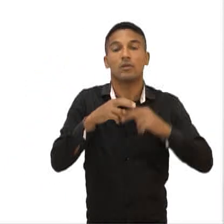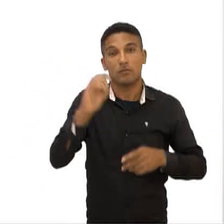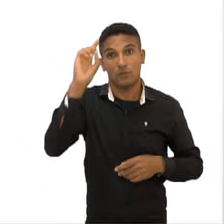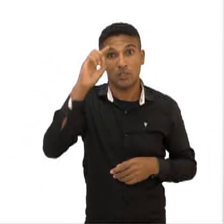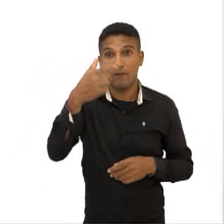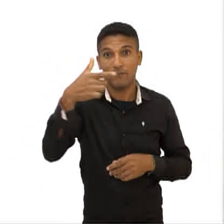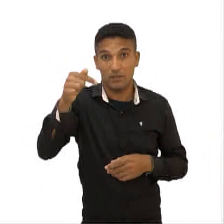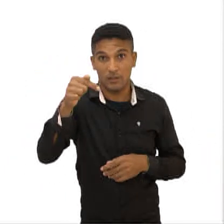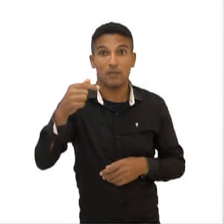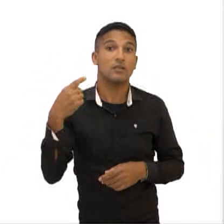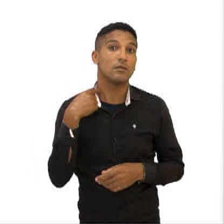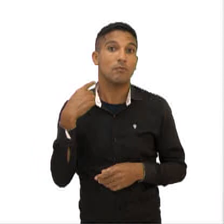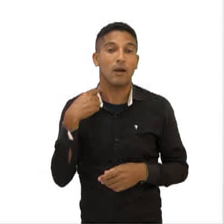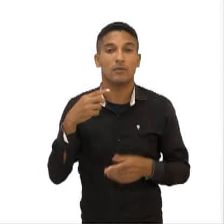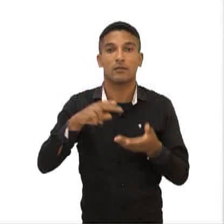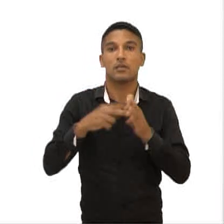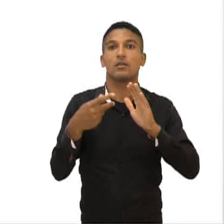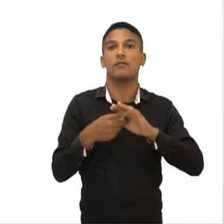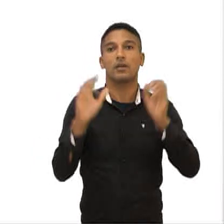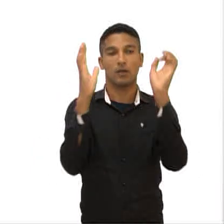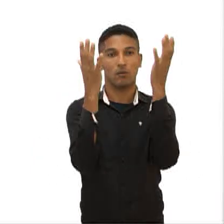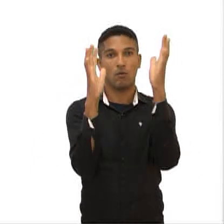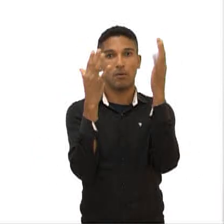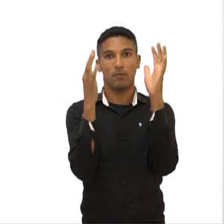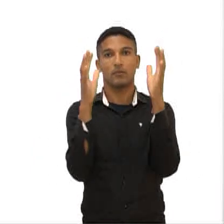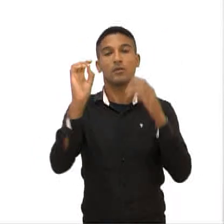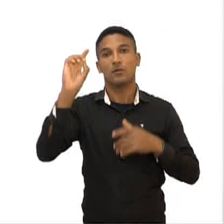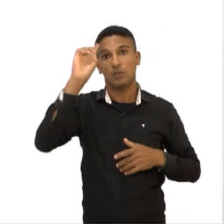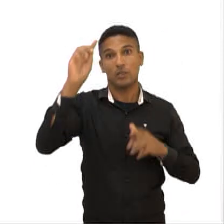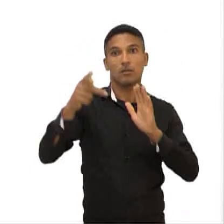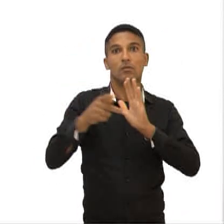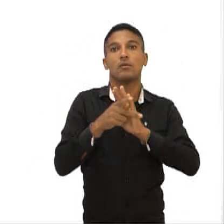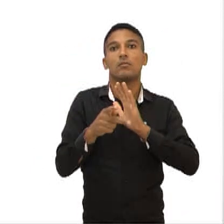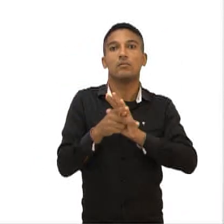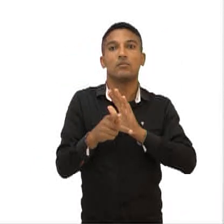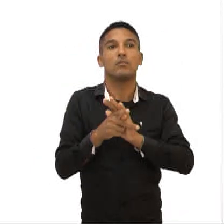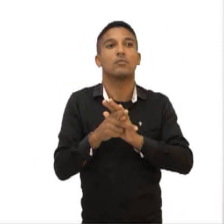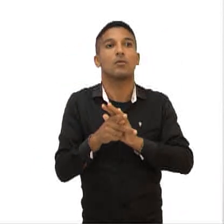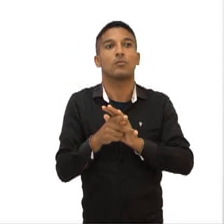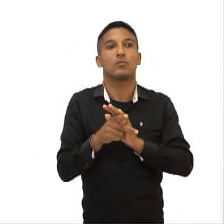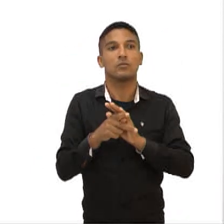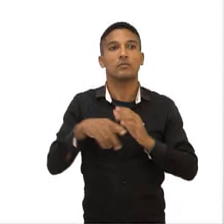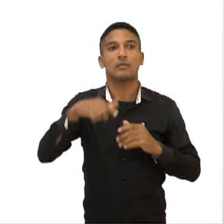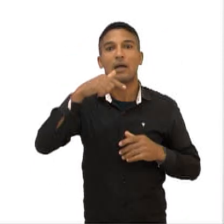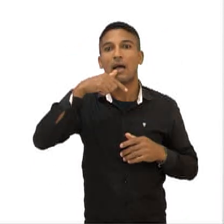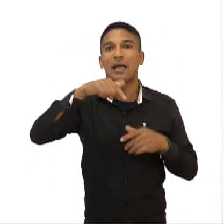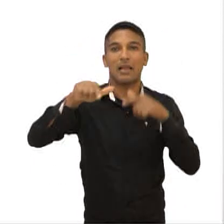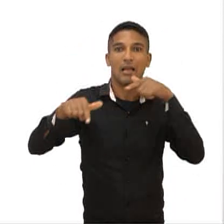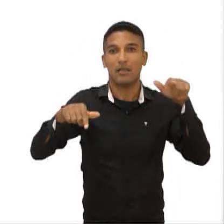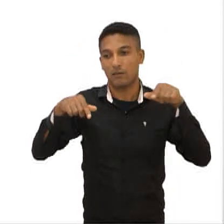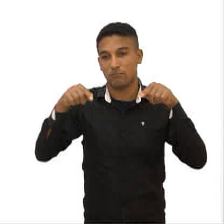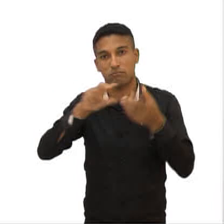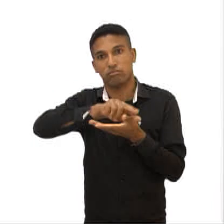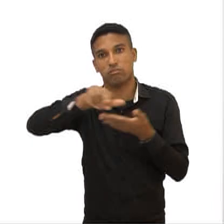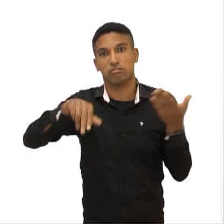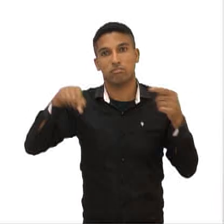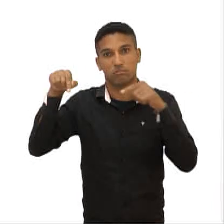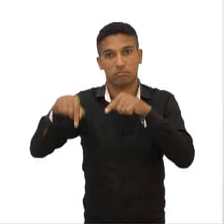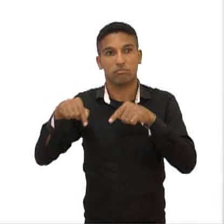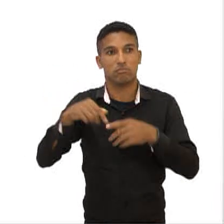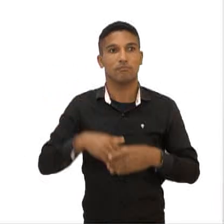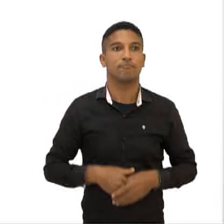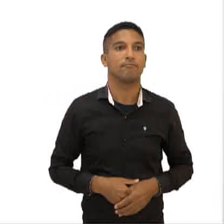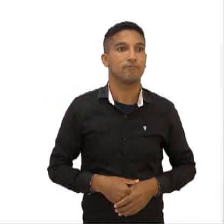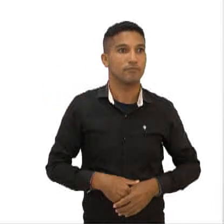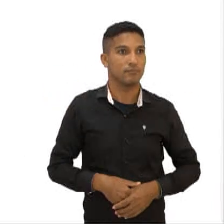como parte do Dia do Idioma Nativo. A ver, en la capital existe al menos medio millón de habitantes que se comunican